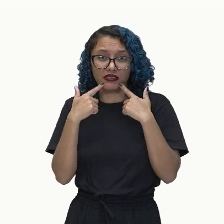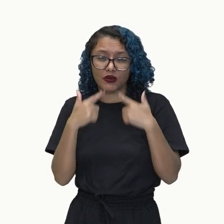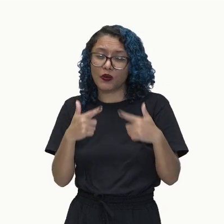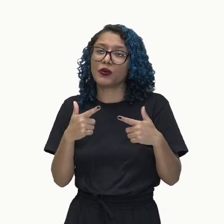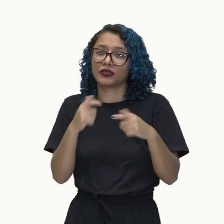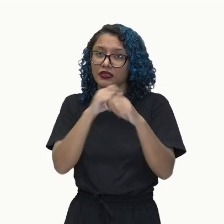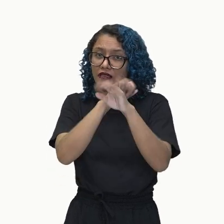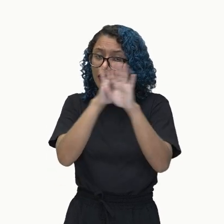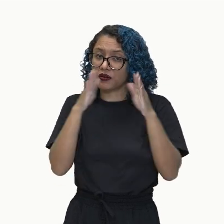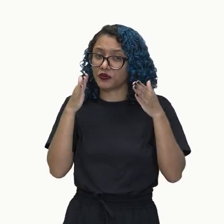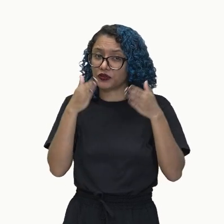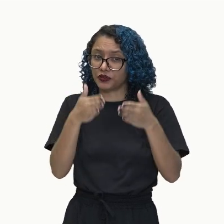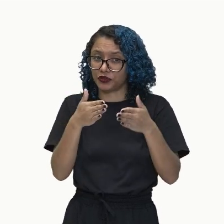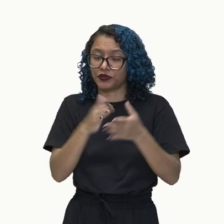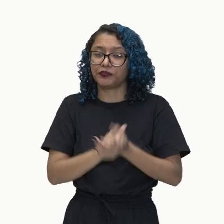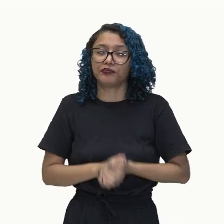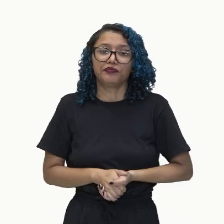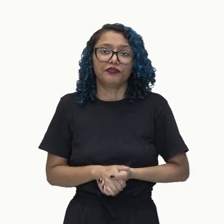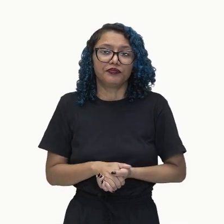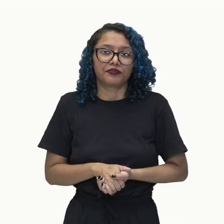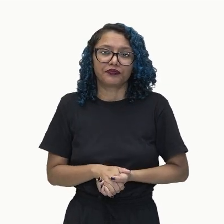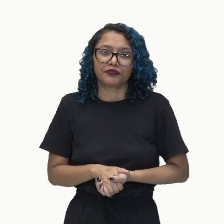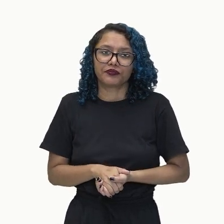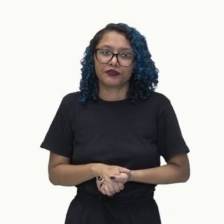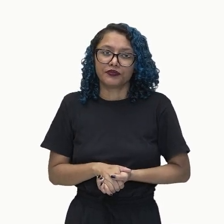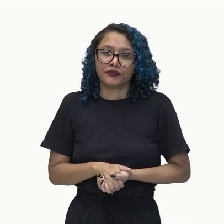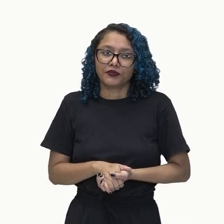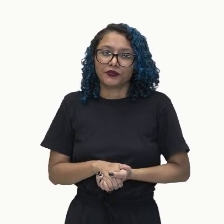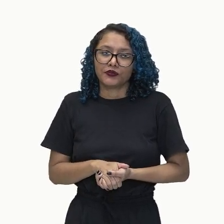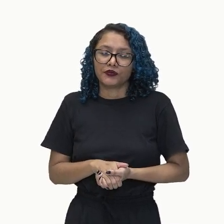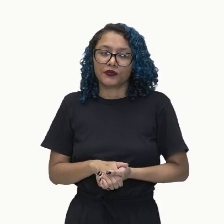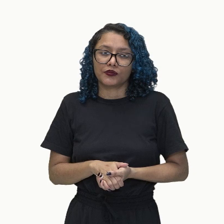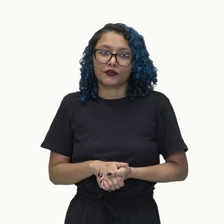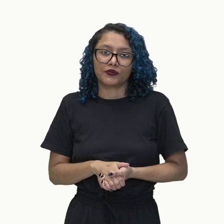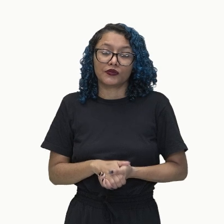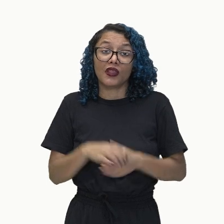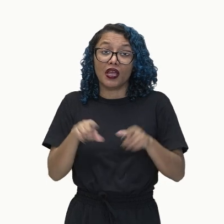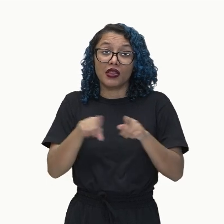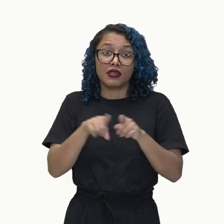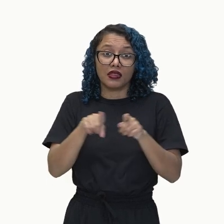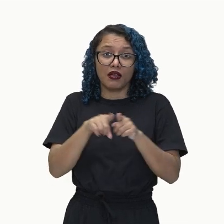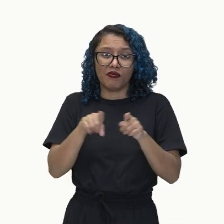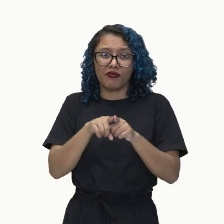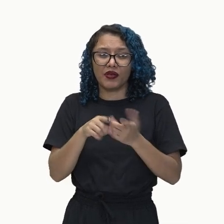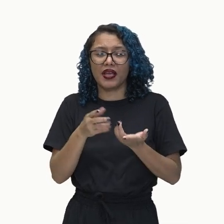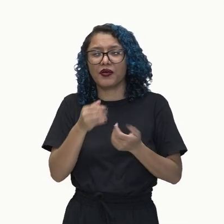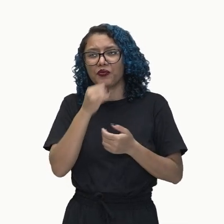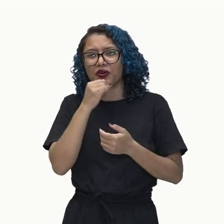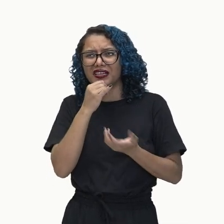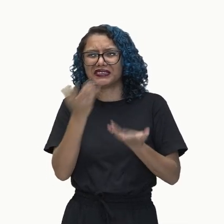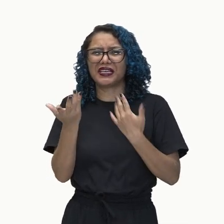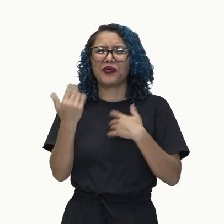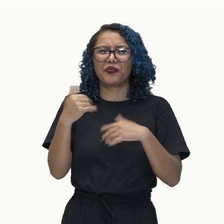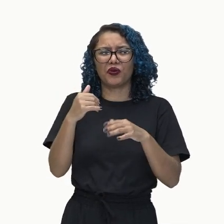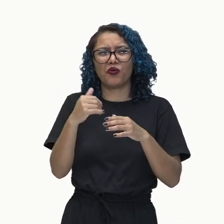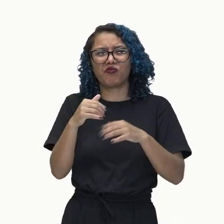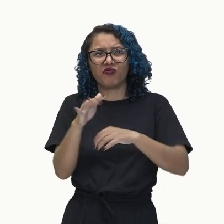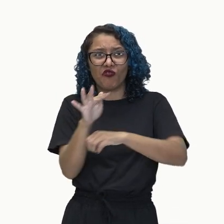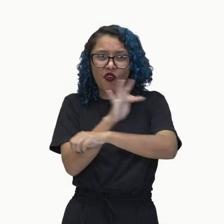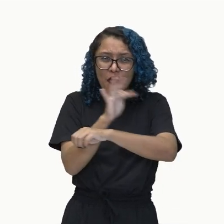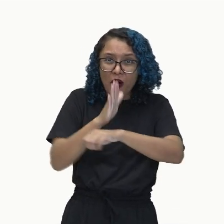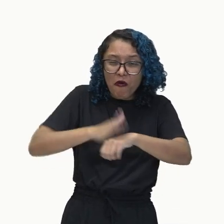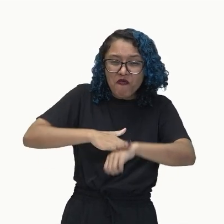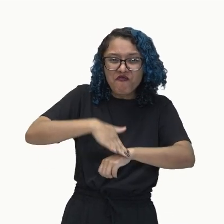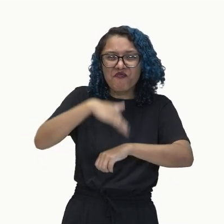é a ideia da norma padrão, né? Isso não significa, é bom lembrar, que se deve escrever de uma maneira rebuscada ou difícil nas resenhas, porque se você vai buscar